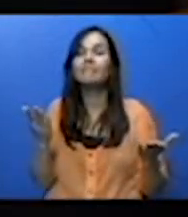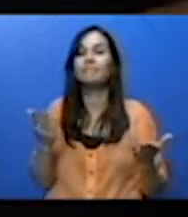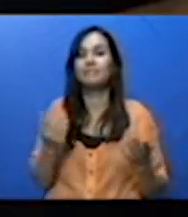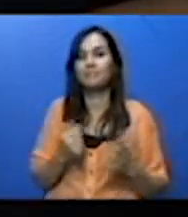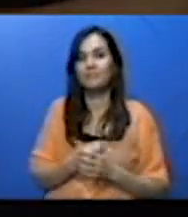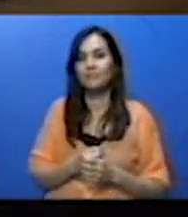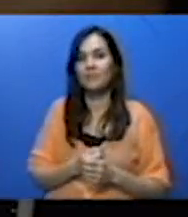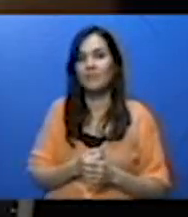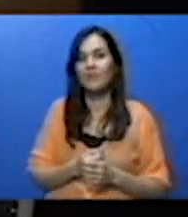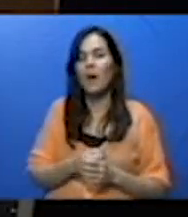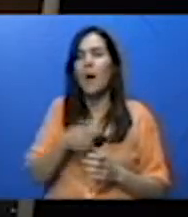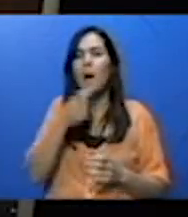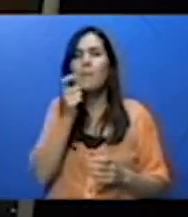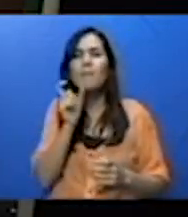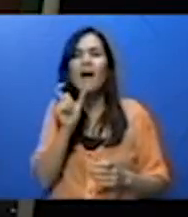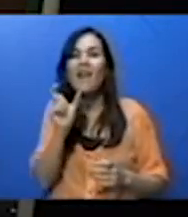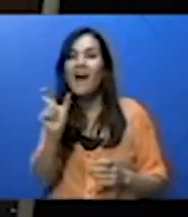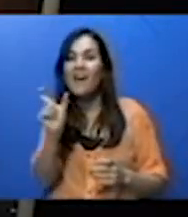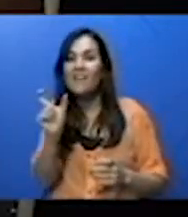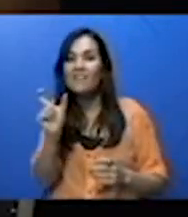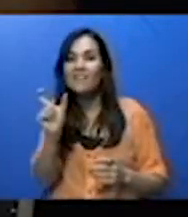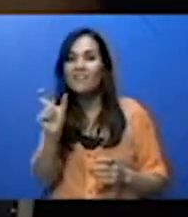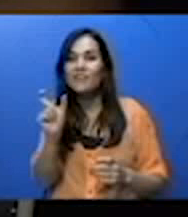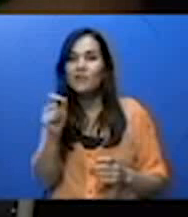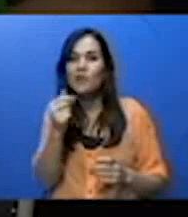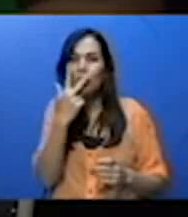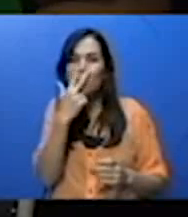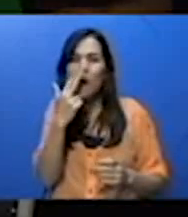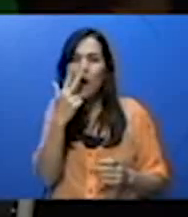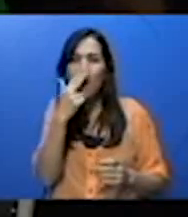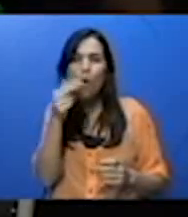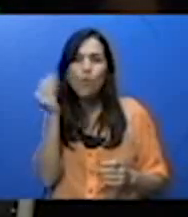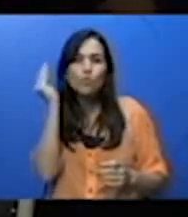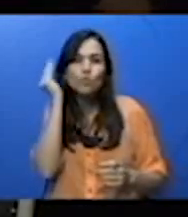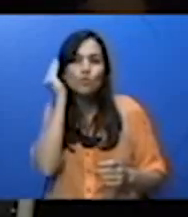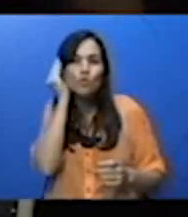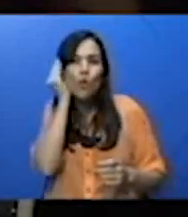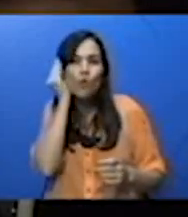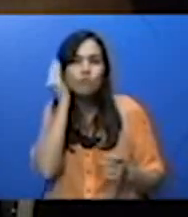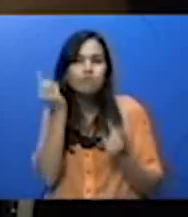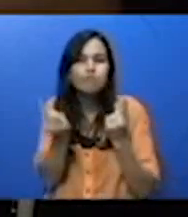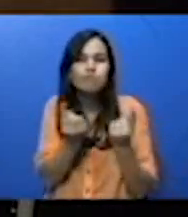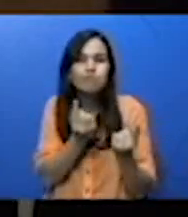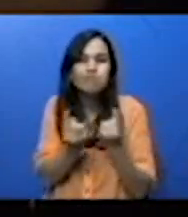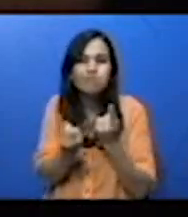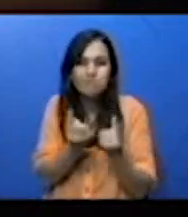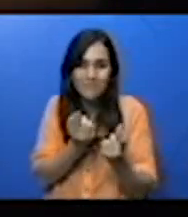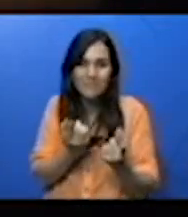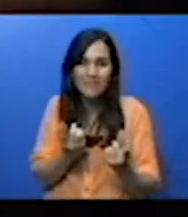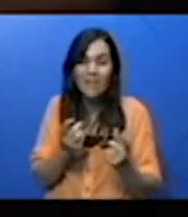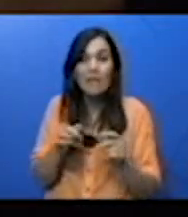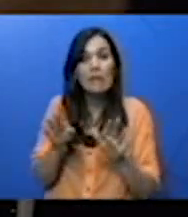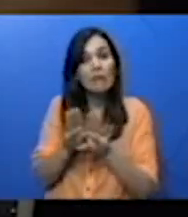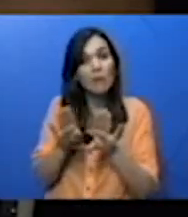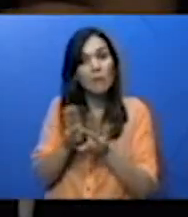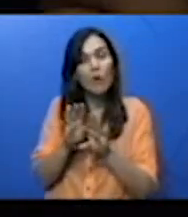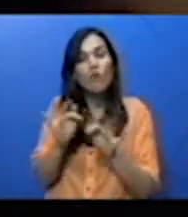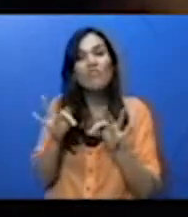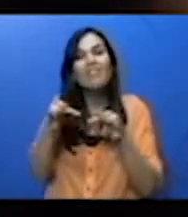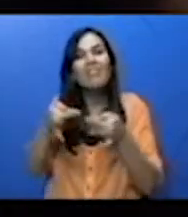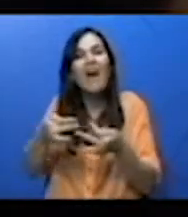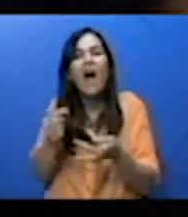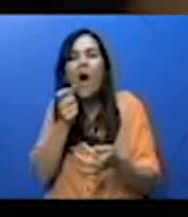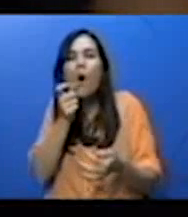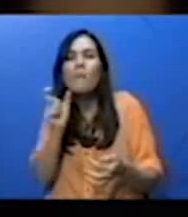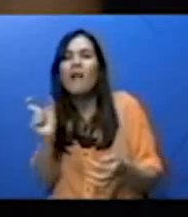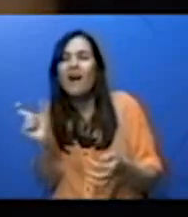rimas. São palavrinhas que têm o mesmo som, um som parecido, aparecem muito nas terminações das palavrinhas, o